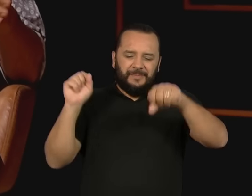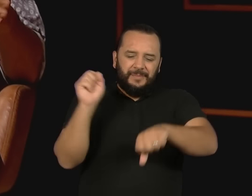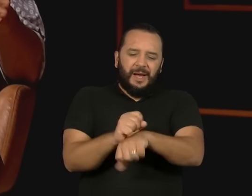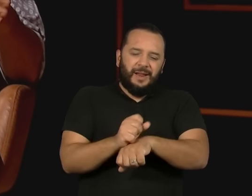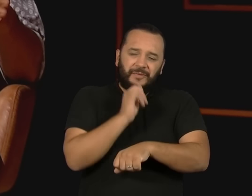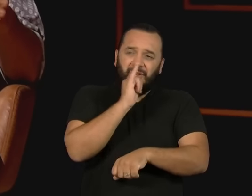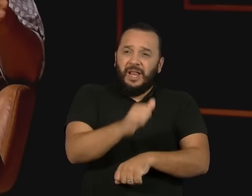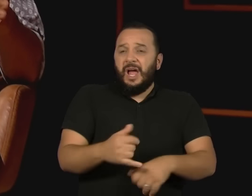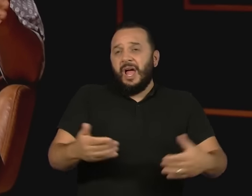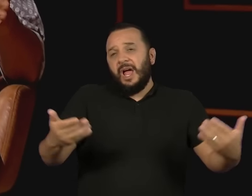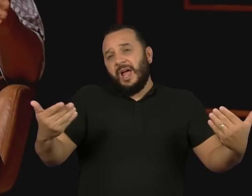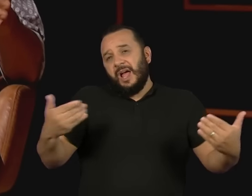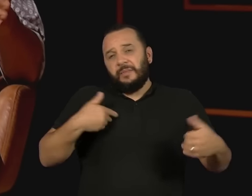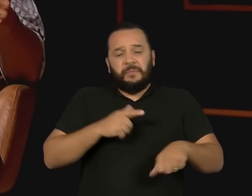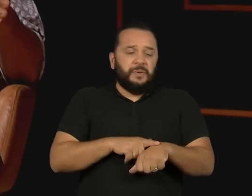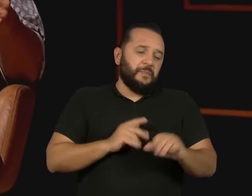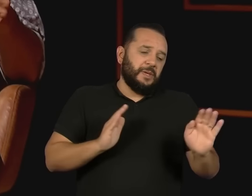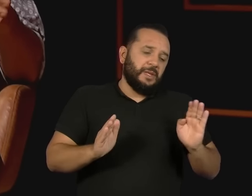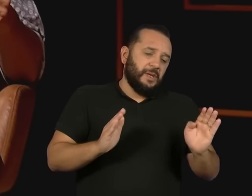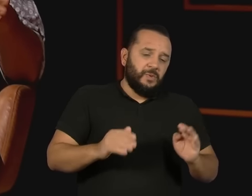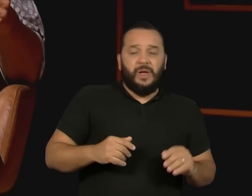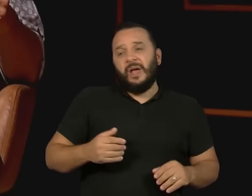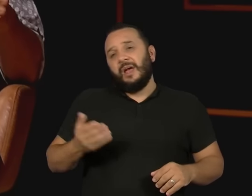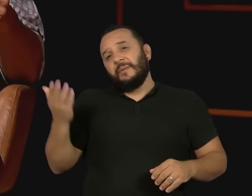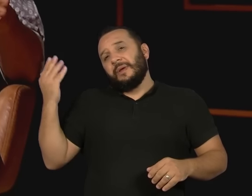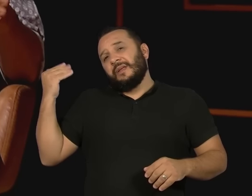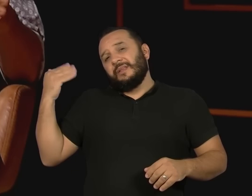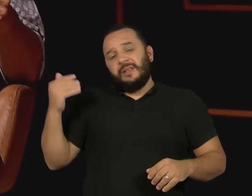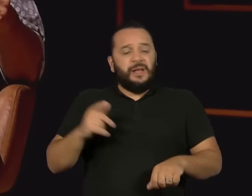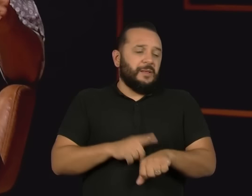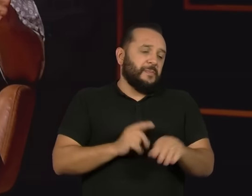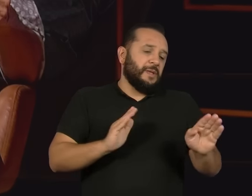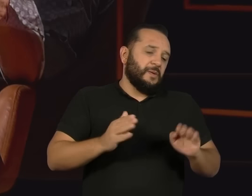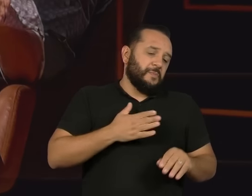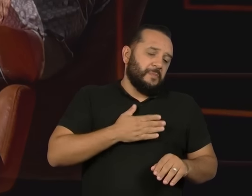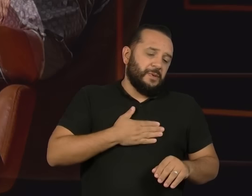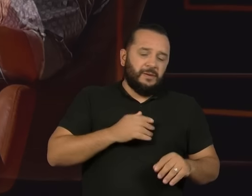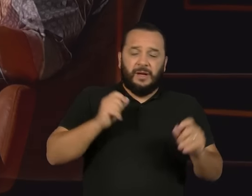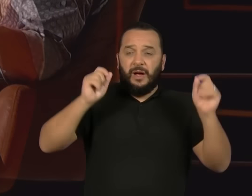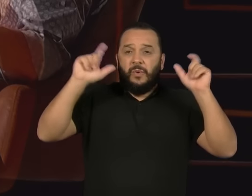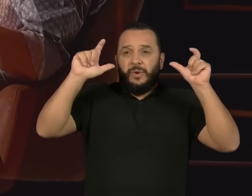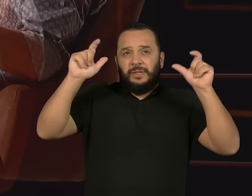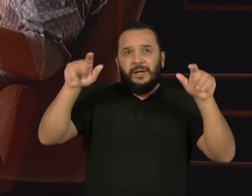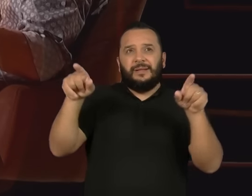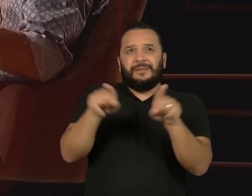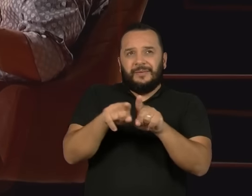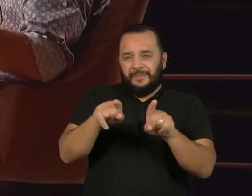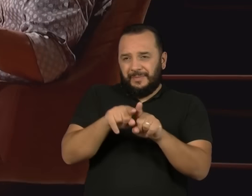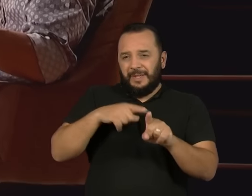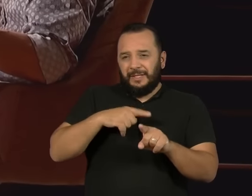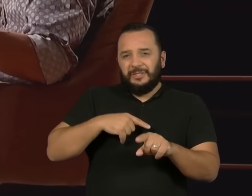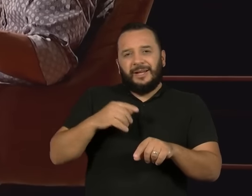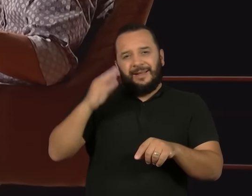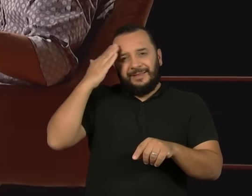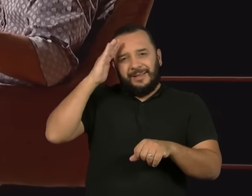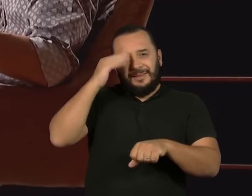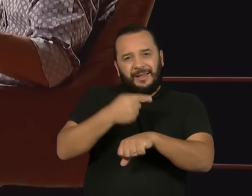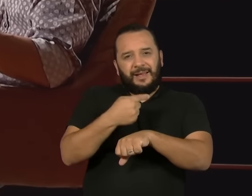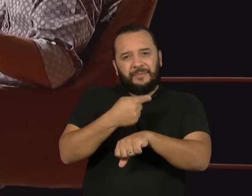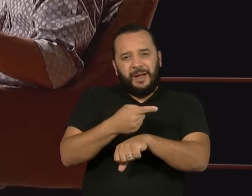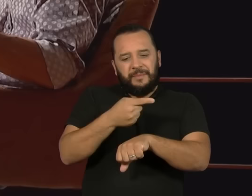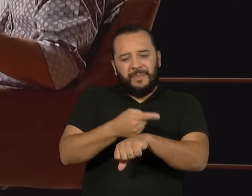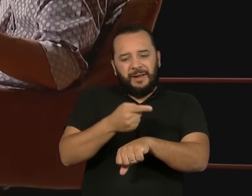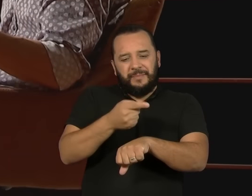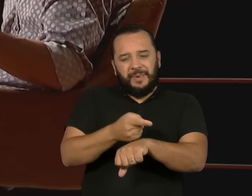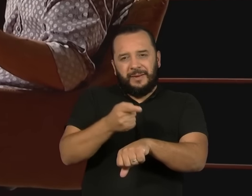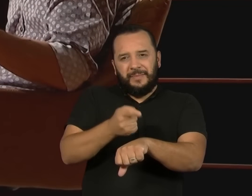de que, porque no meu tempo. Preciso acordar, preciso encarar os sábios tic-tac dos relógios que me